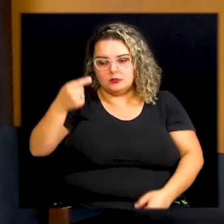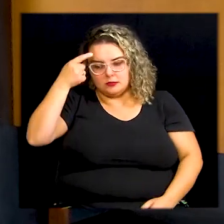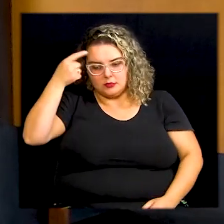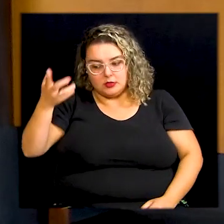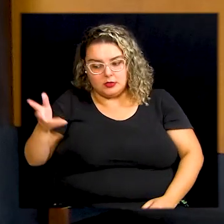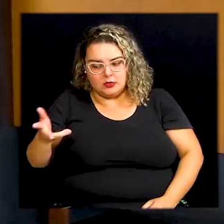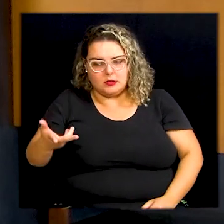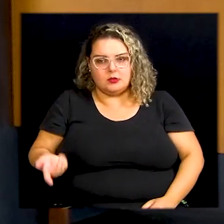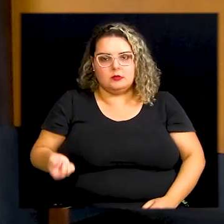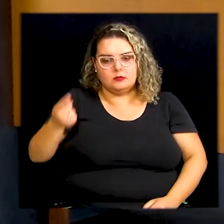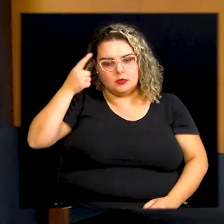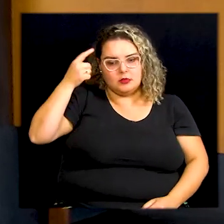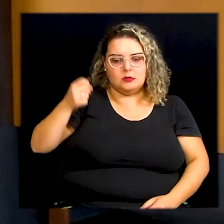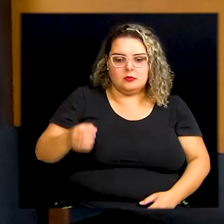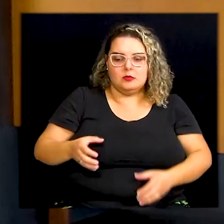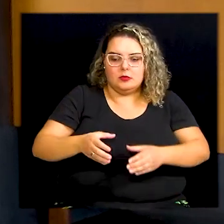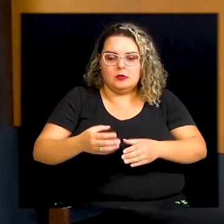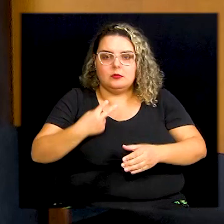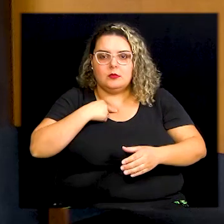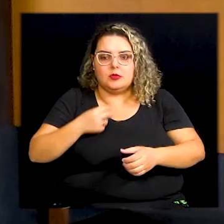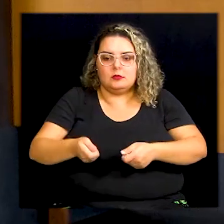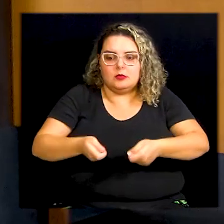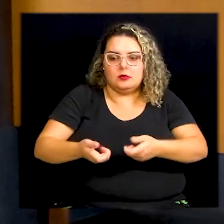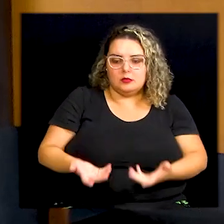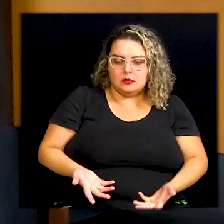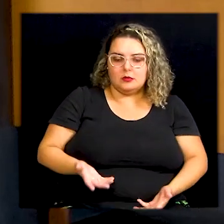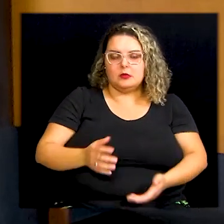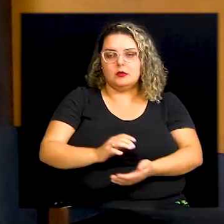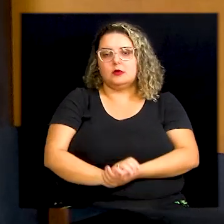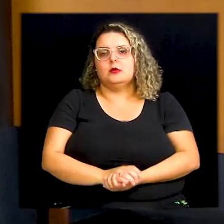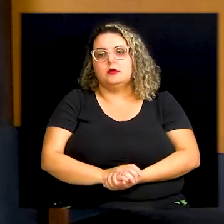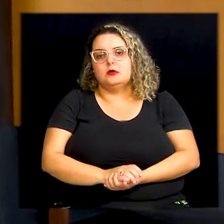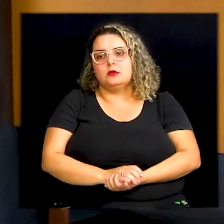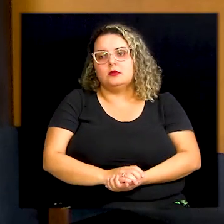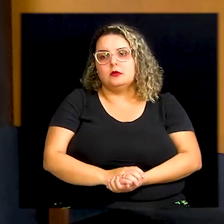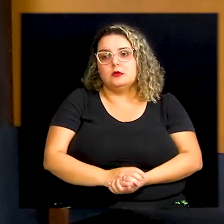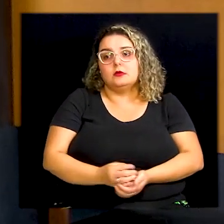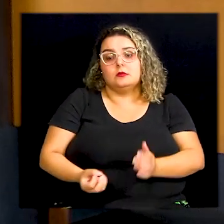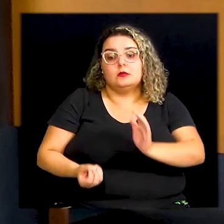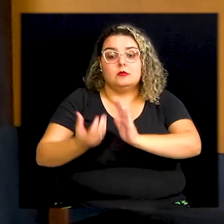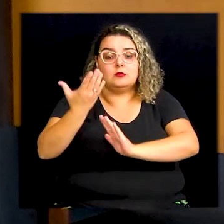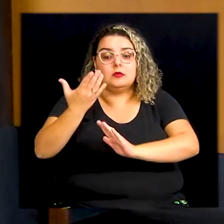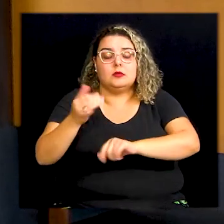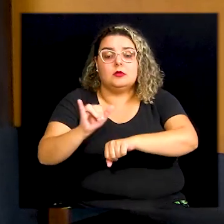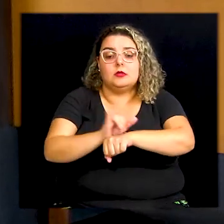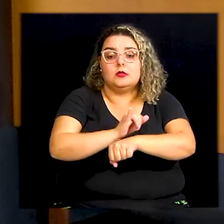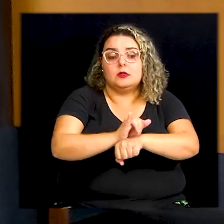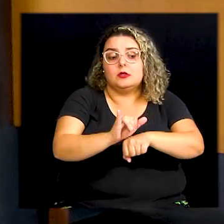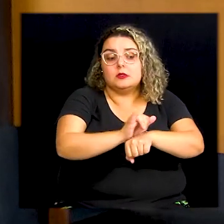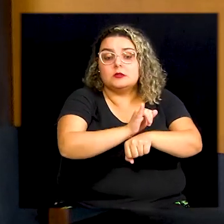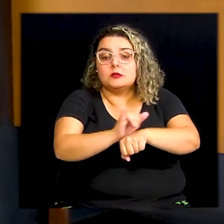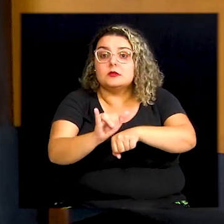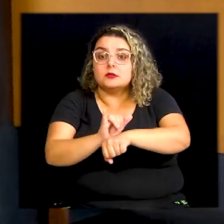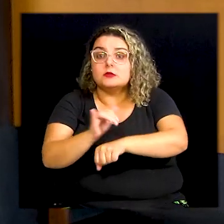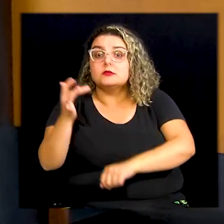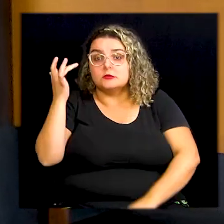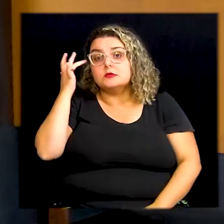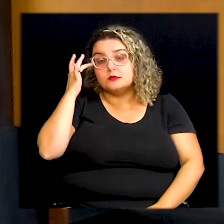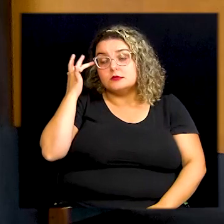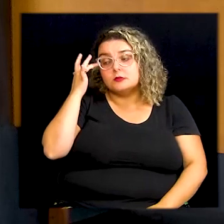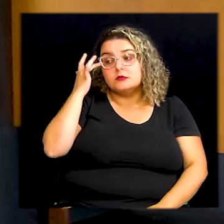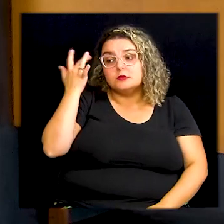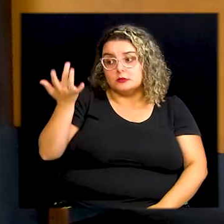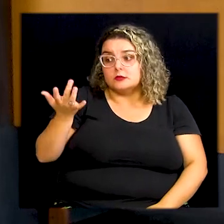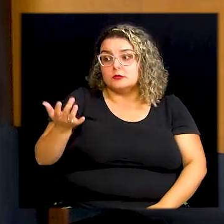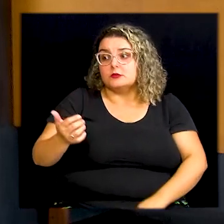mais rápido, tenho que soltar a bola antes, não pode ficar segurando. Então, aí eu fui criando essa maturidade,